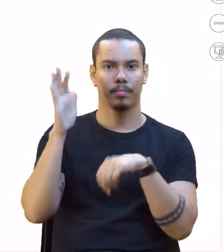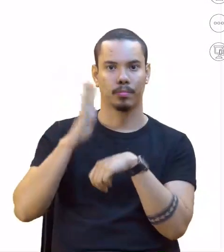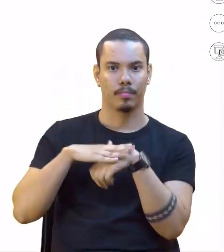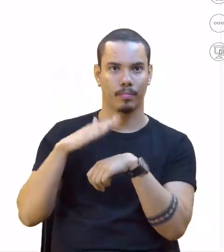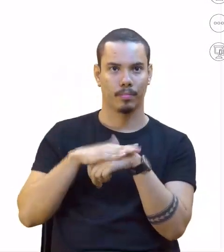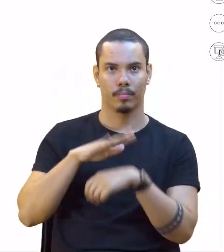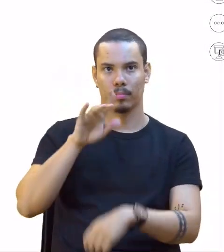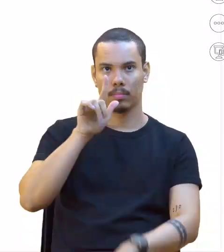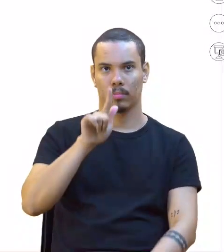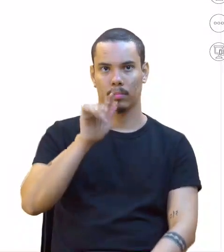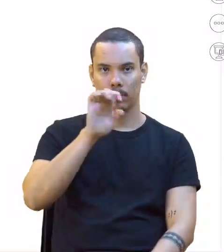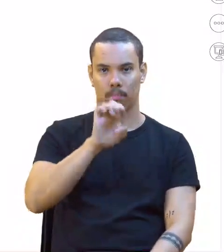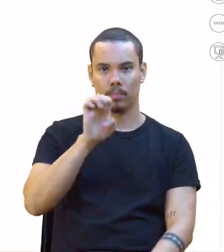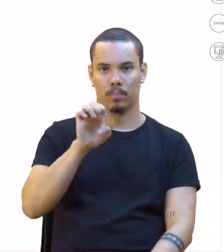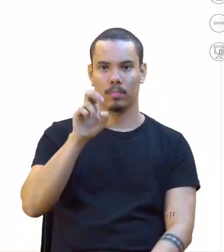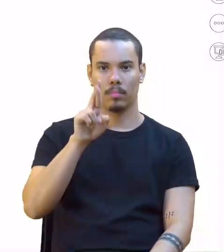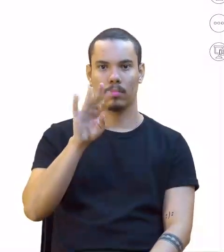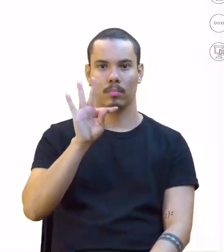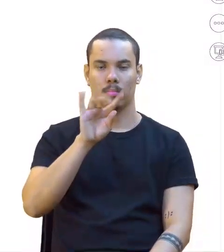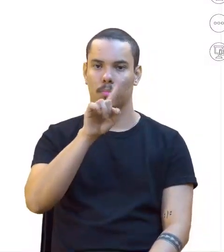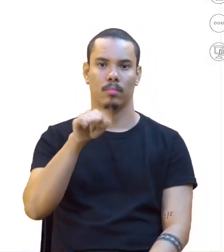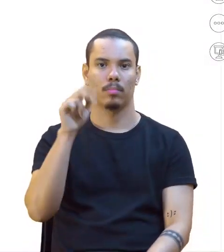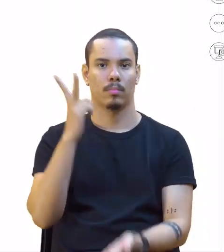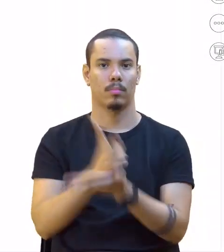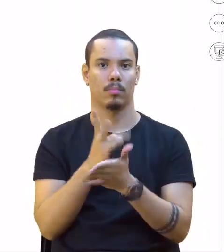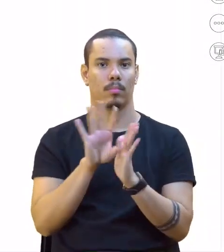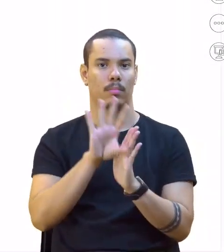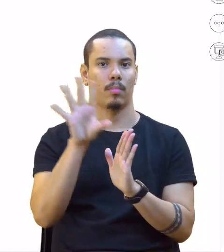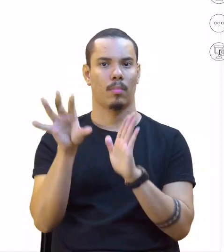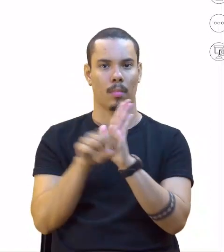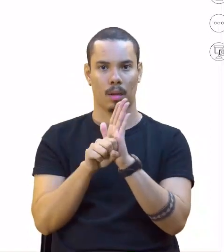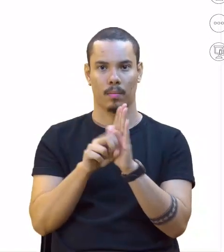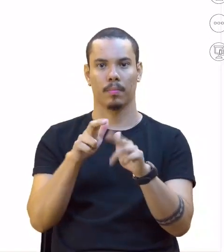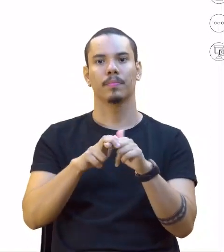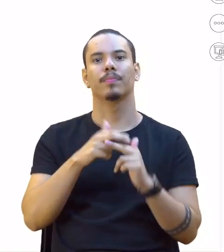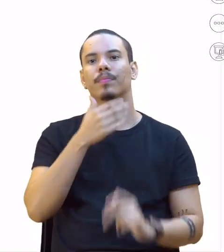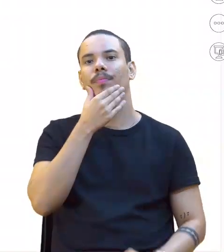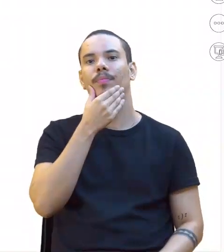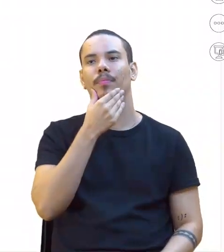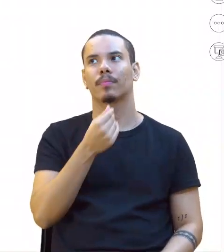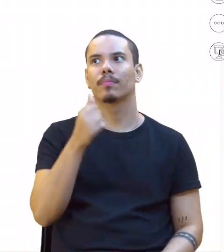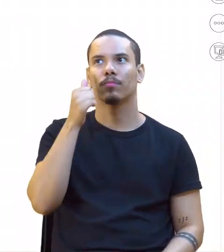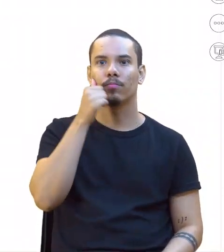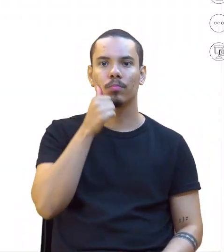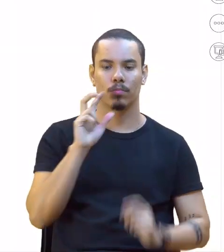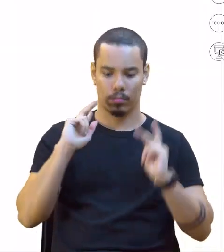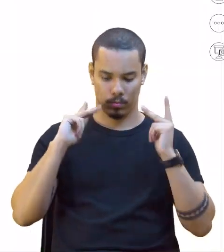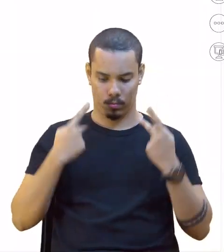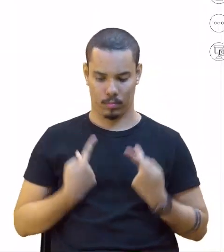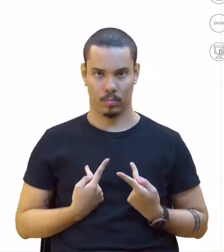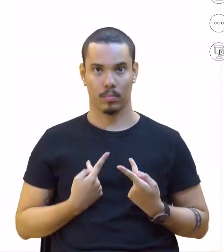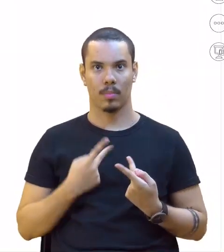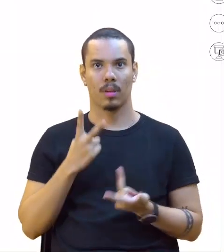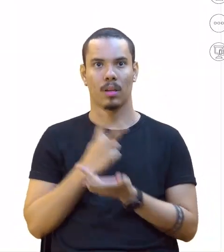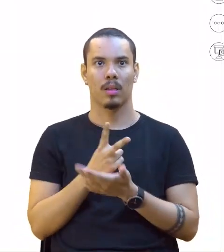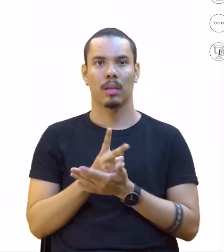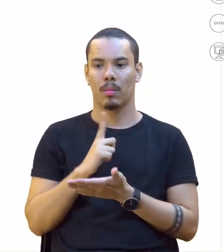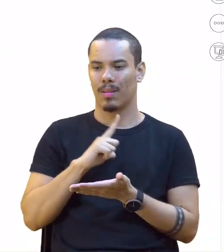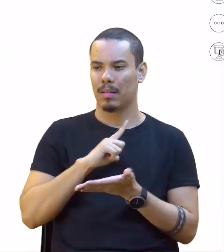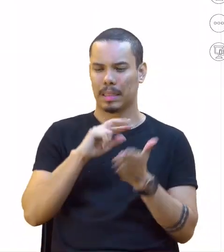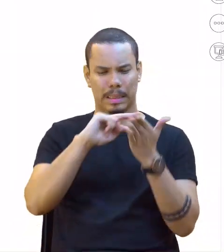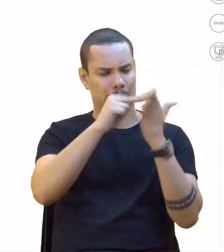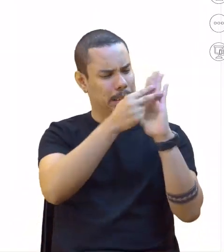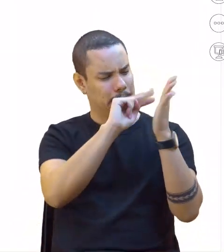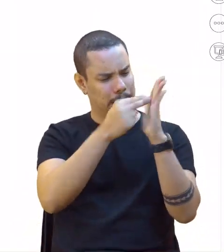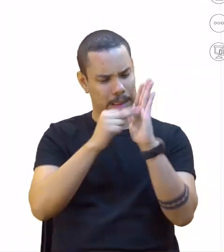sempre simbólico. Então, assim, o homem, ele é um animal amarrado às teias de significado que ele